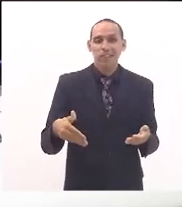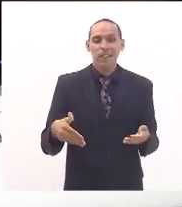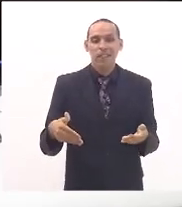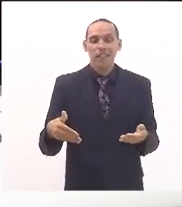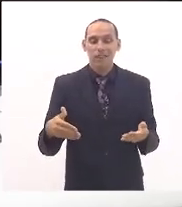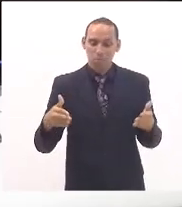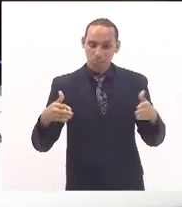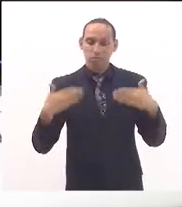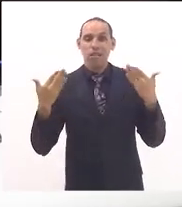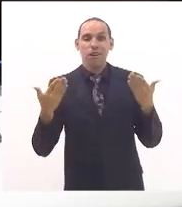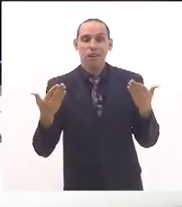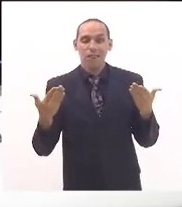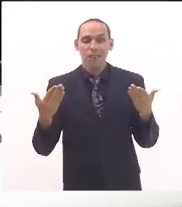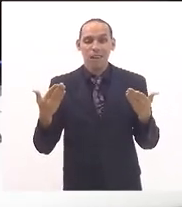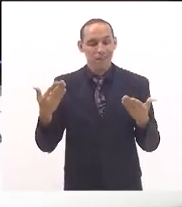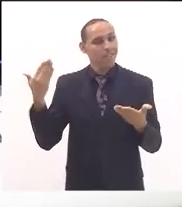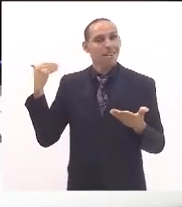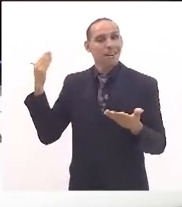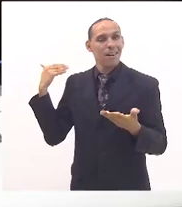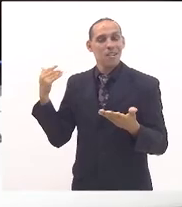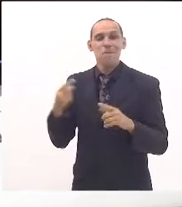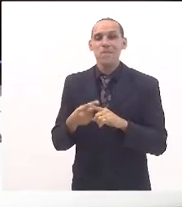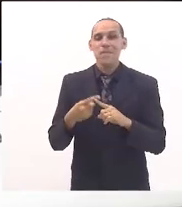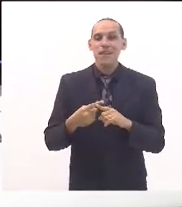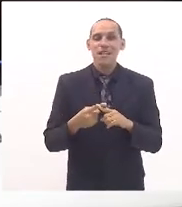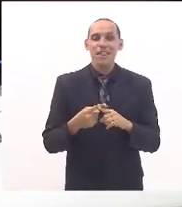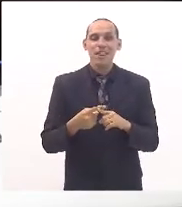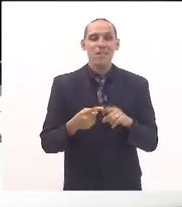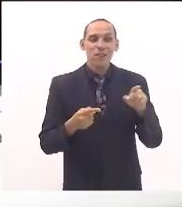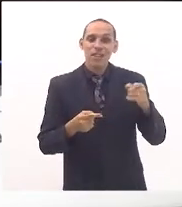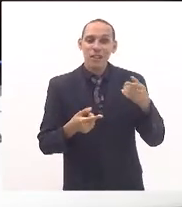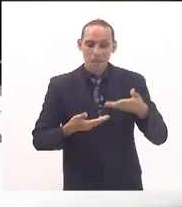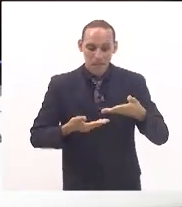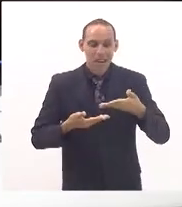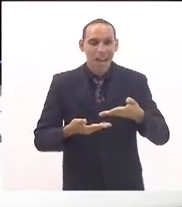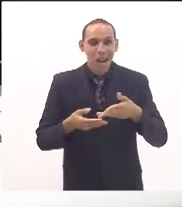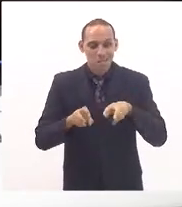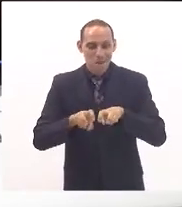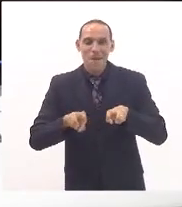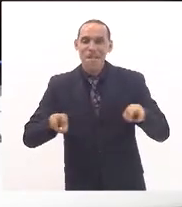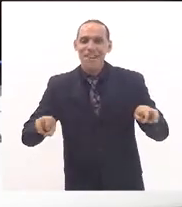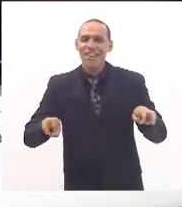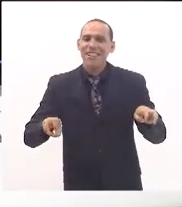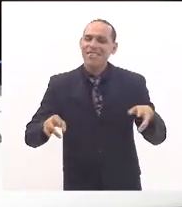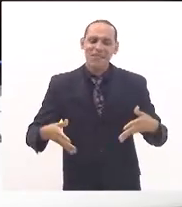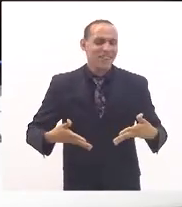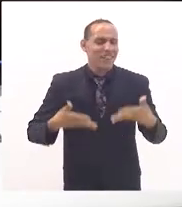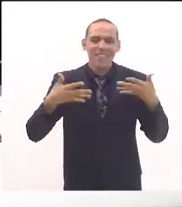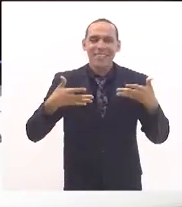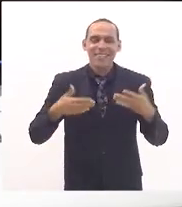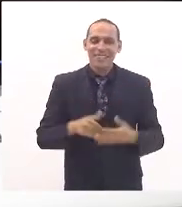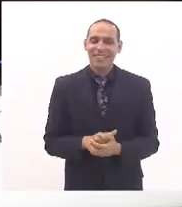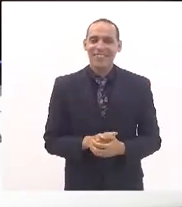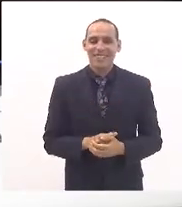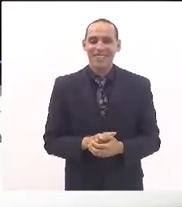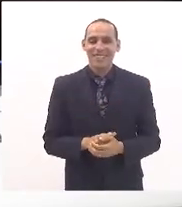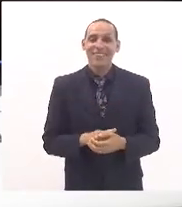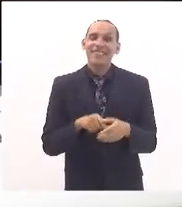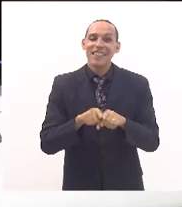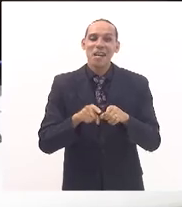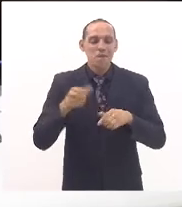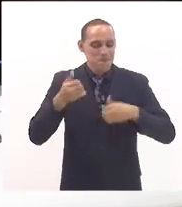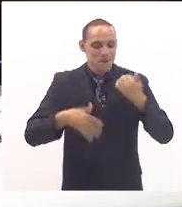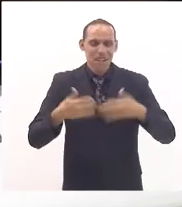fui surpreendido ainda pouco com a notícia de que você me convidaria para sentar essa mesa que para mim é uma grande honra e para